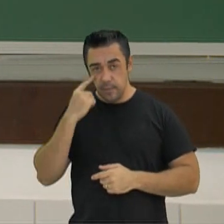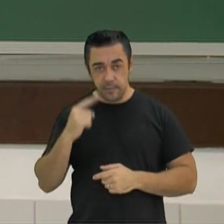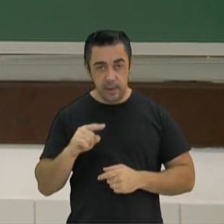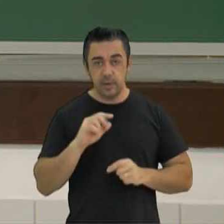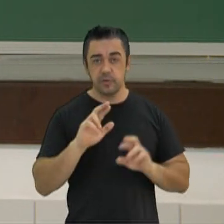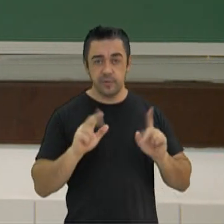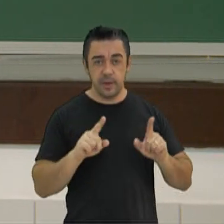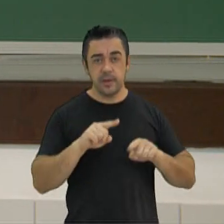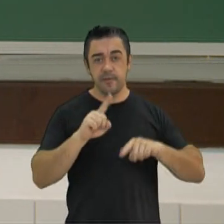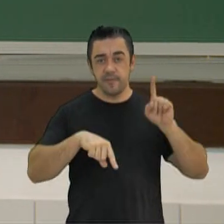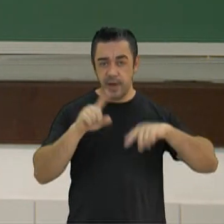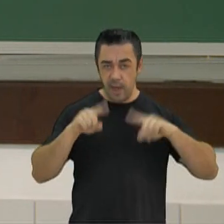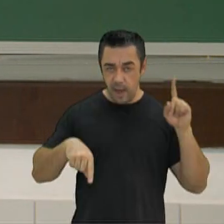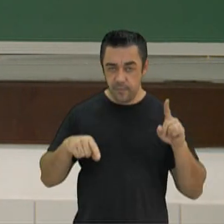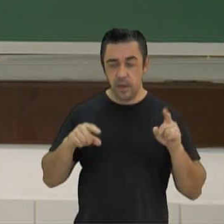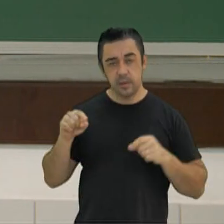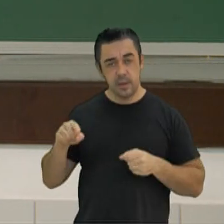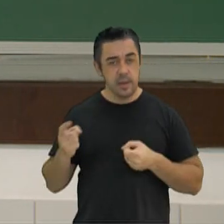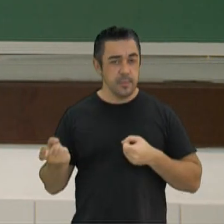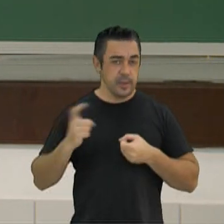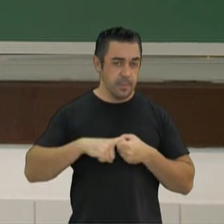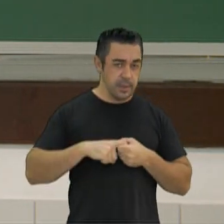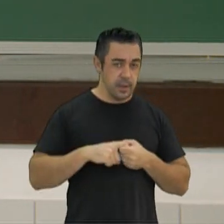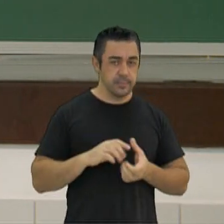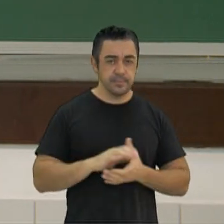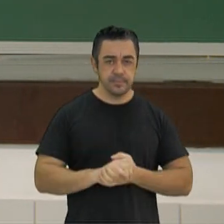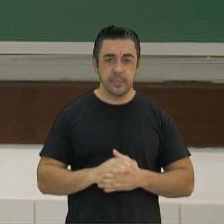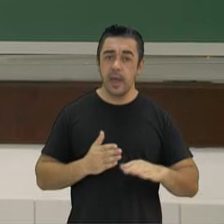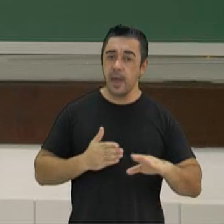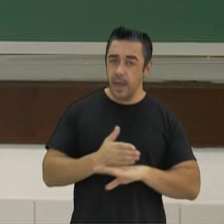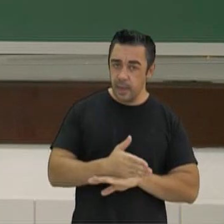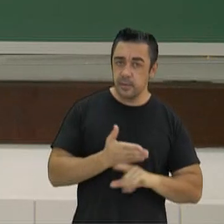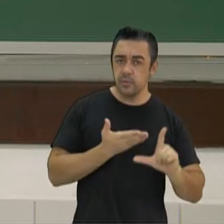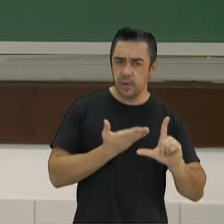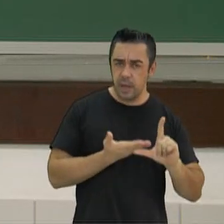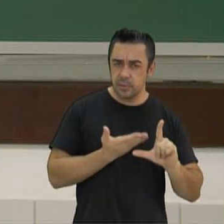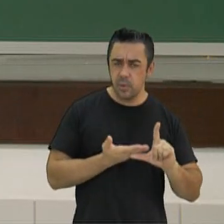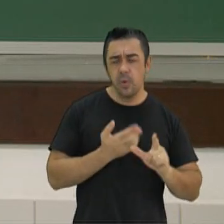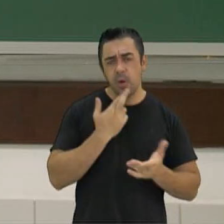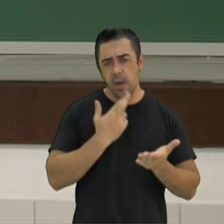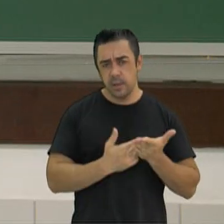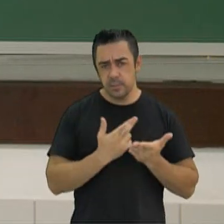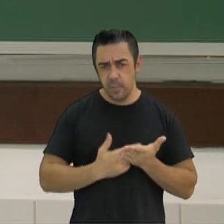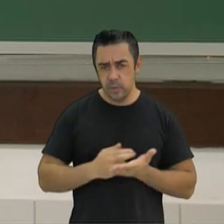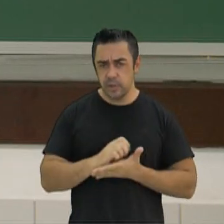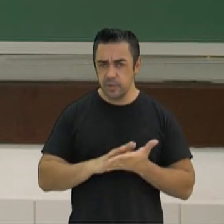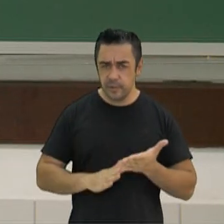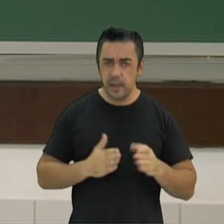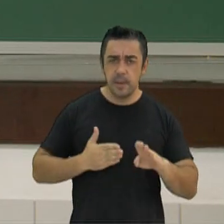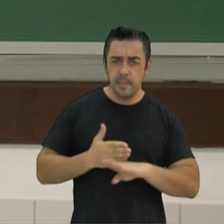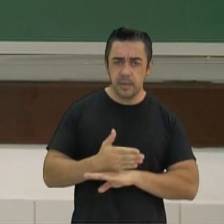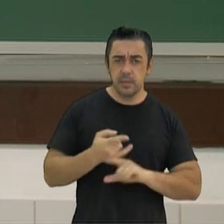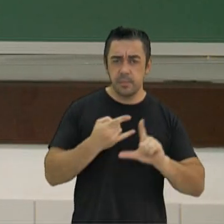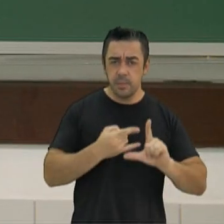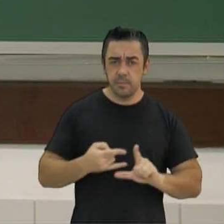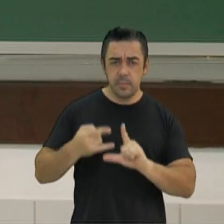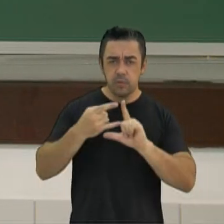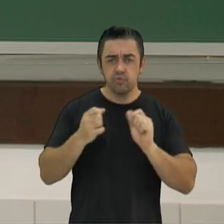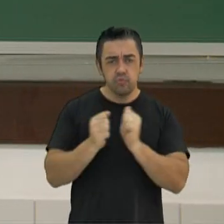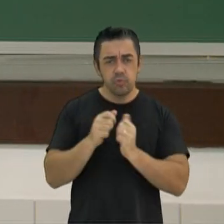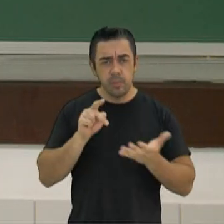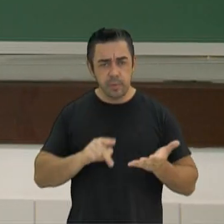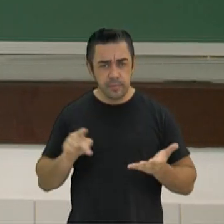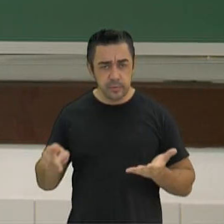outra, ok? Não esqueça de acessar o Classroom, fazer as atividades, participe do Meet com os seus